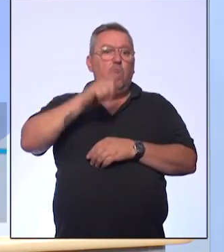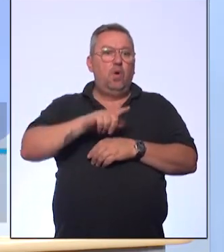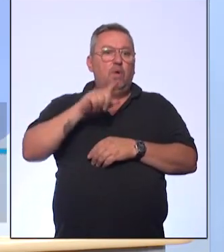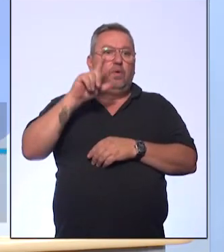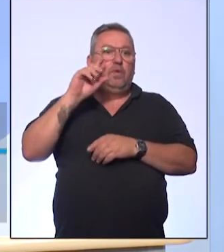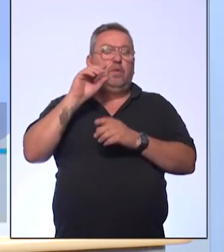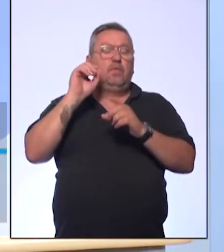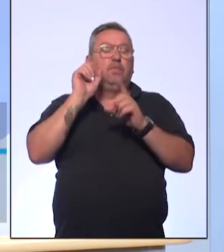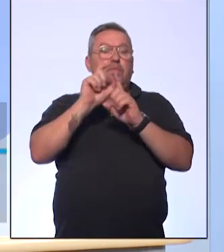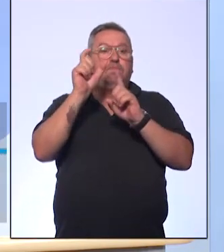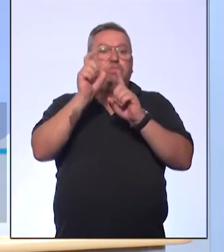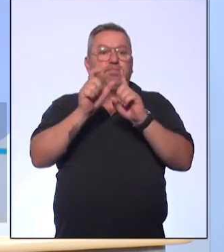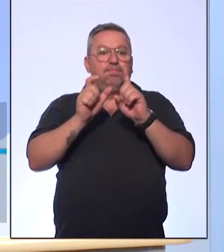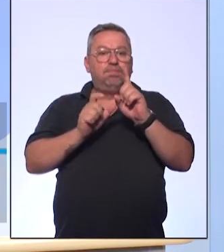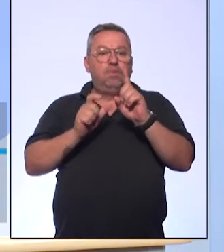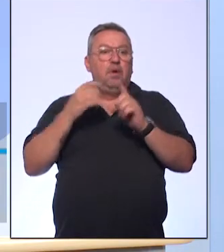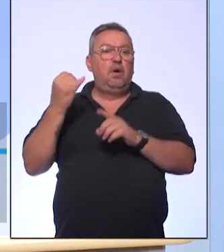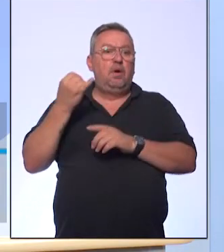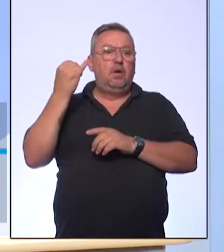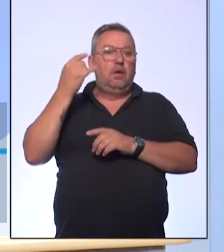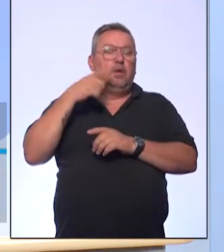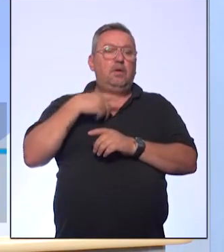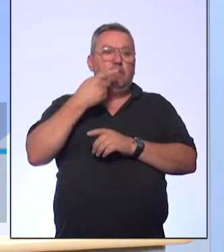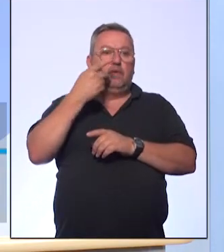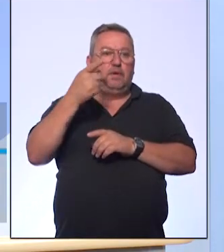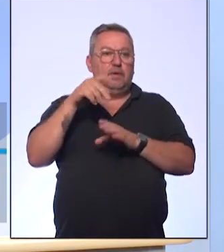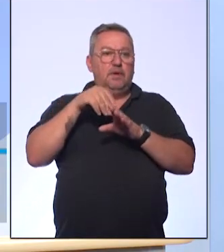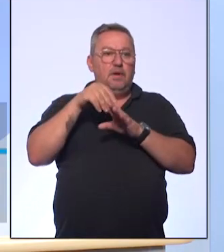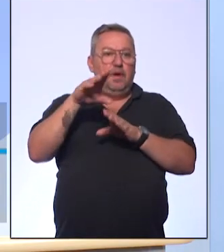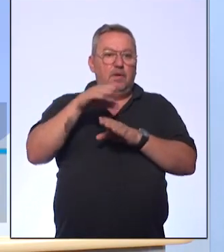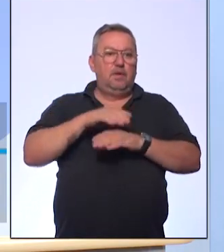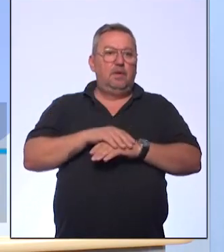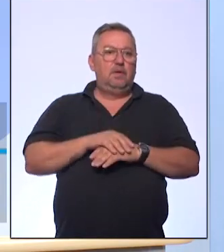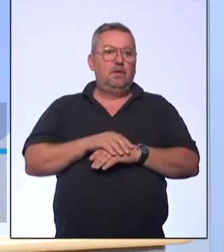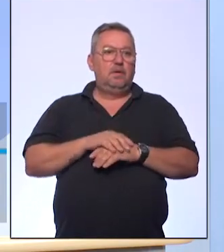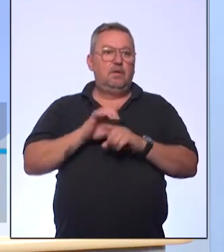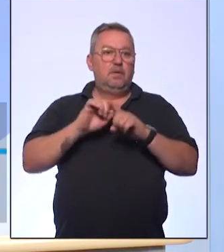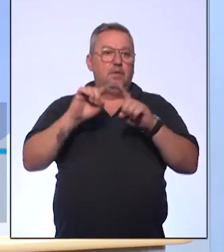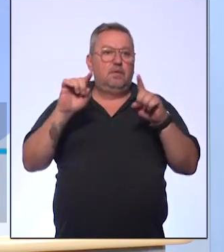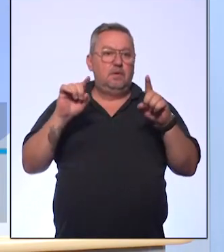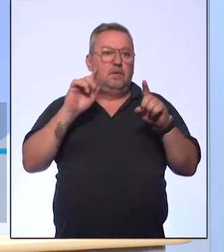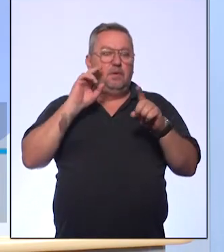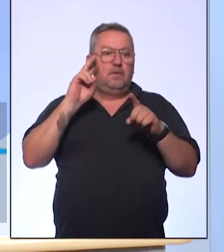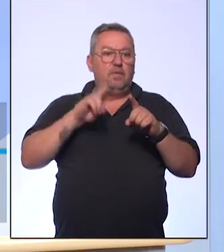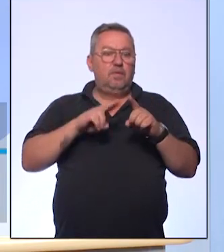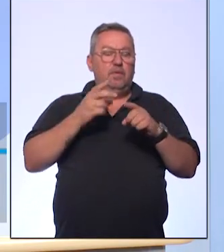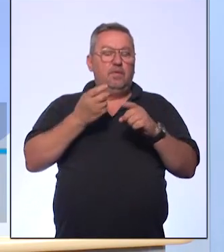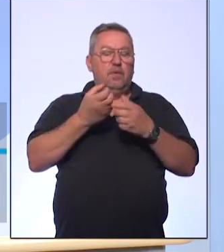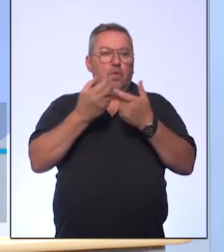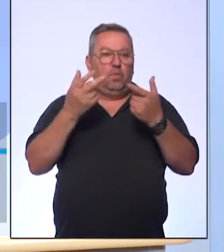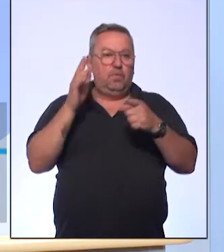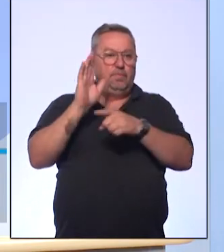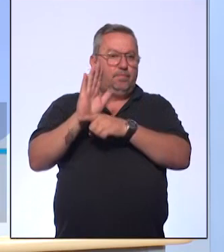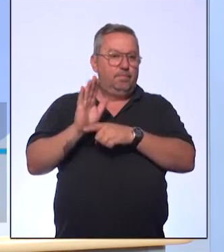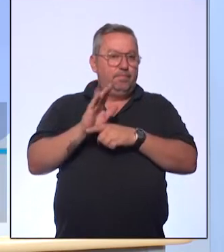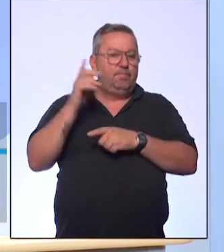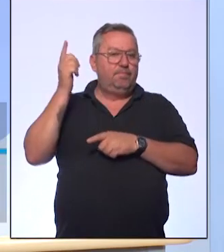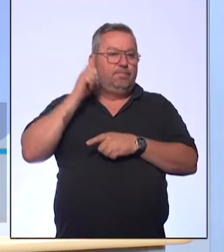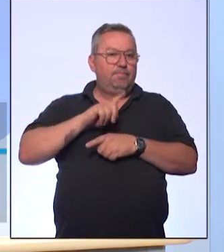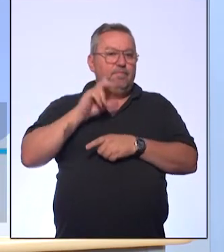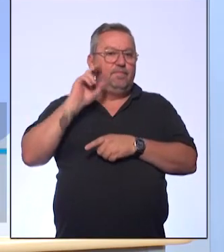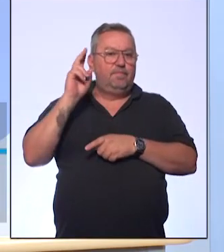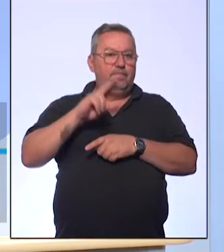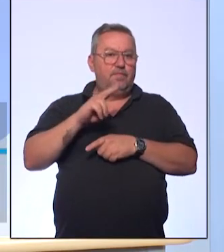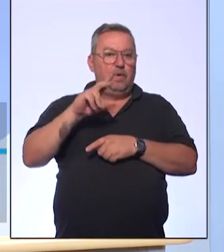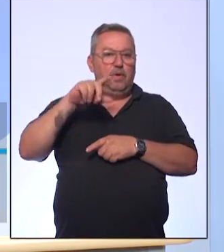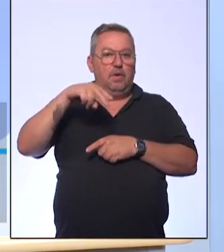alunos fragmentam, então é muito importante. Queria até deixar esse recado. Mas eu vou ler algumas contribuições e eu consegui pegar